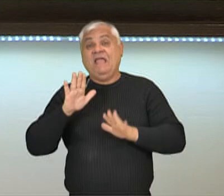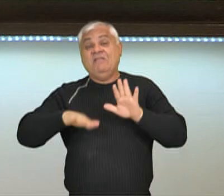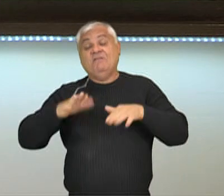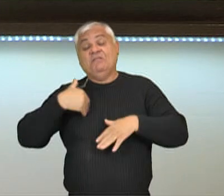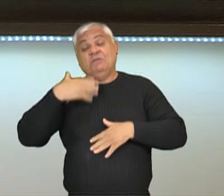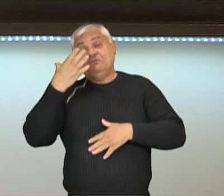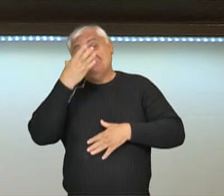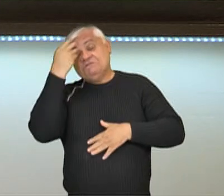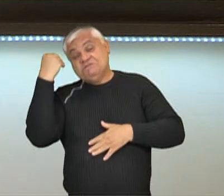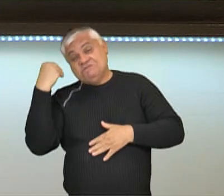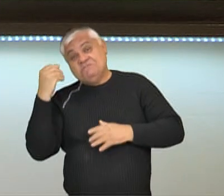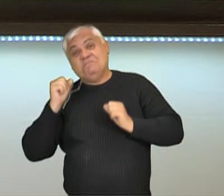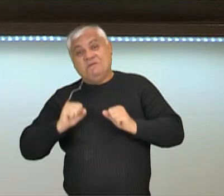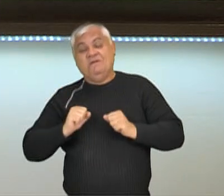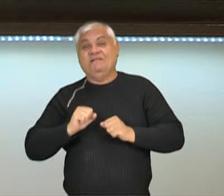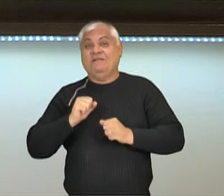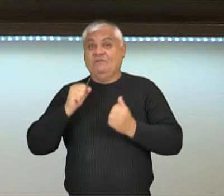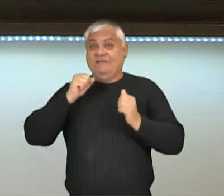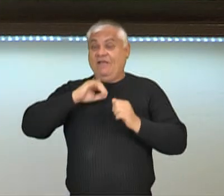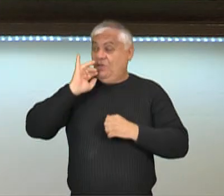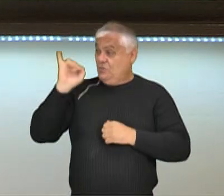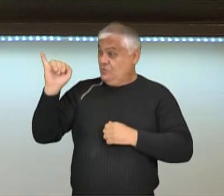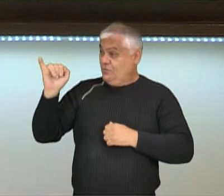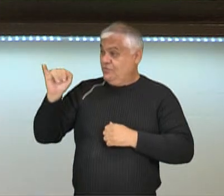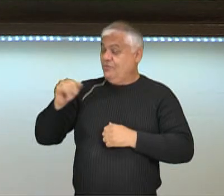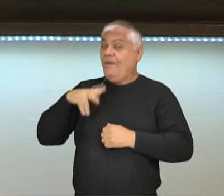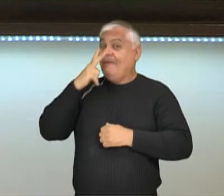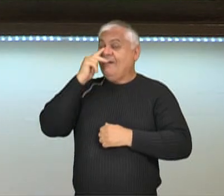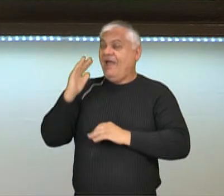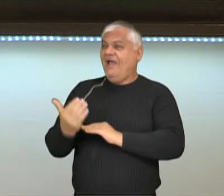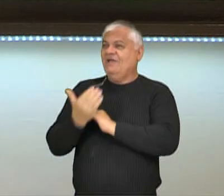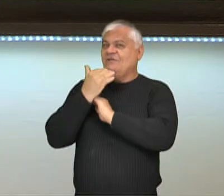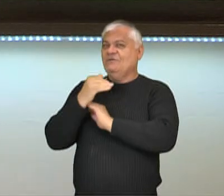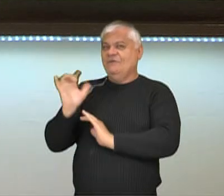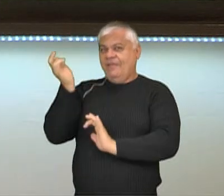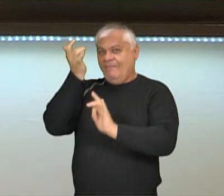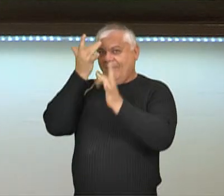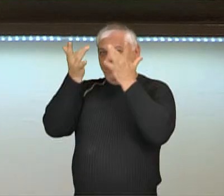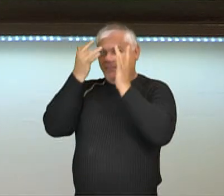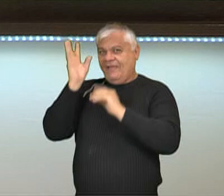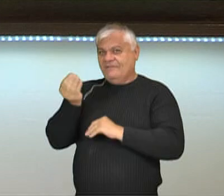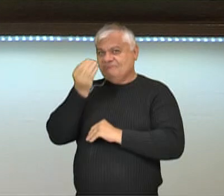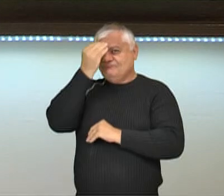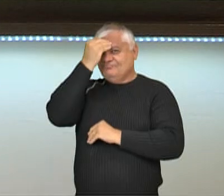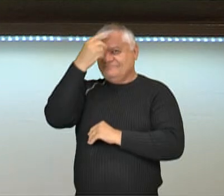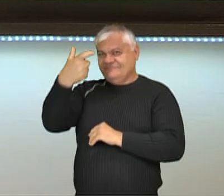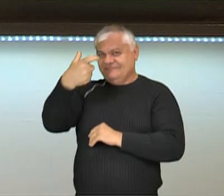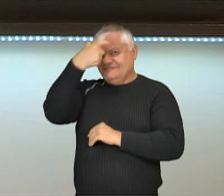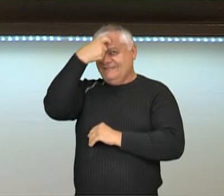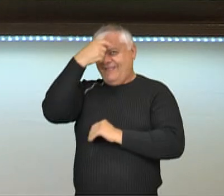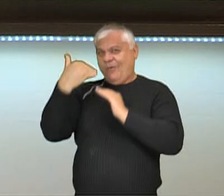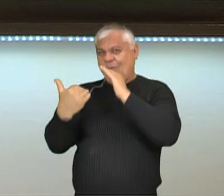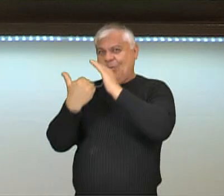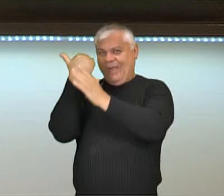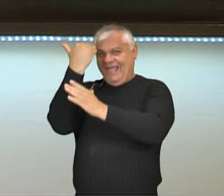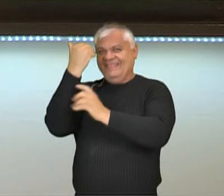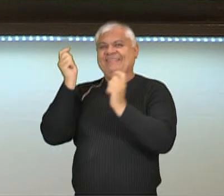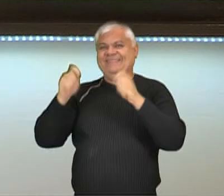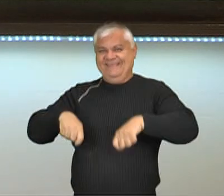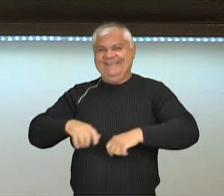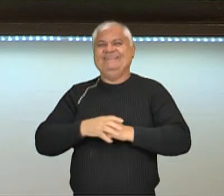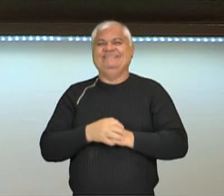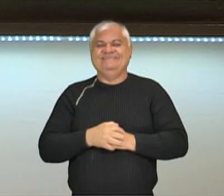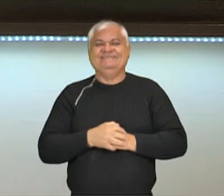com mais facilidade. Então é muito importante você, além de fazer a leitura, também comentar a leitura com